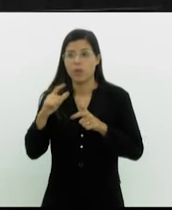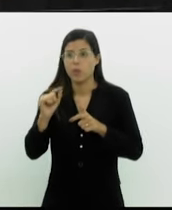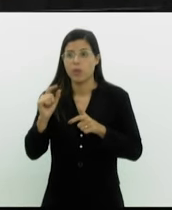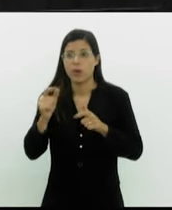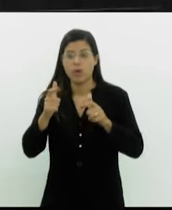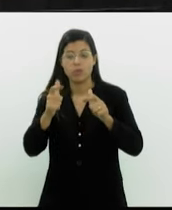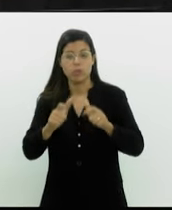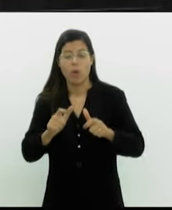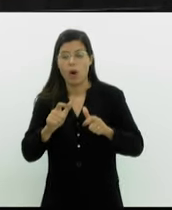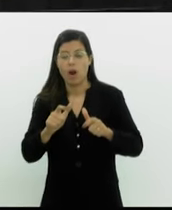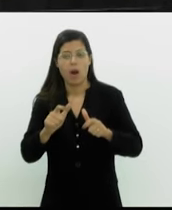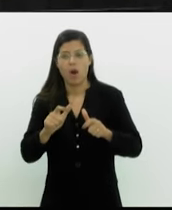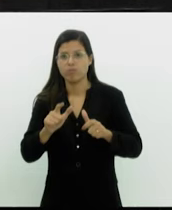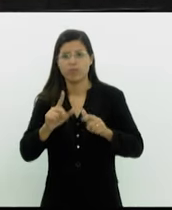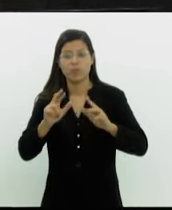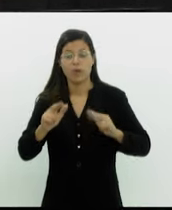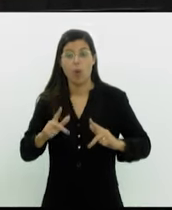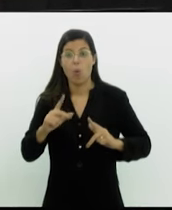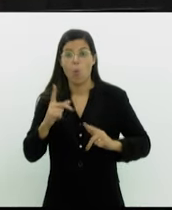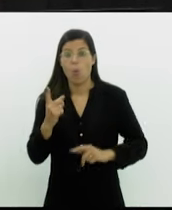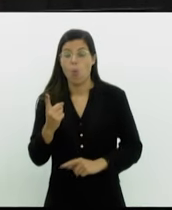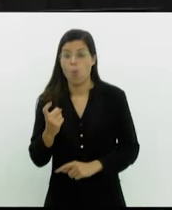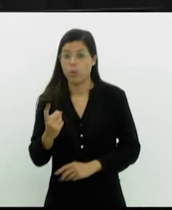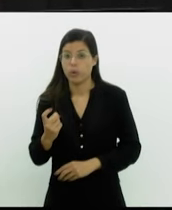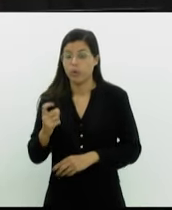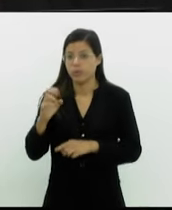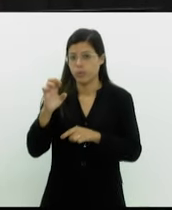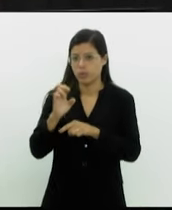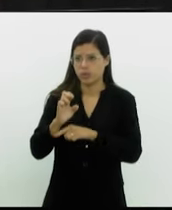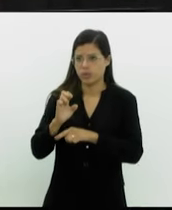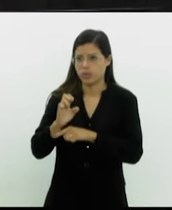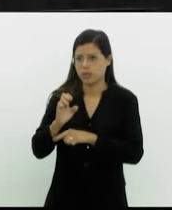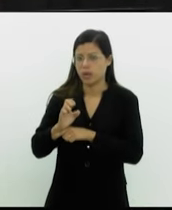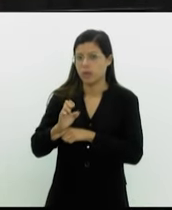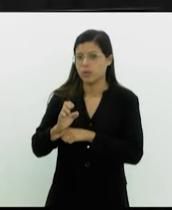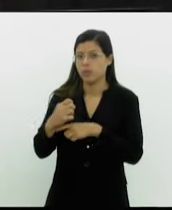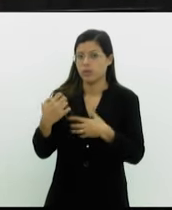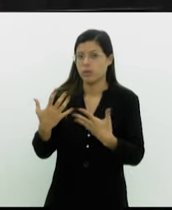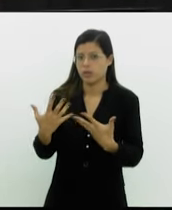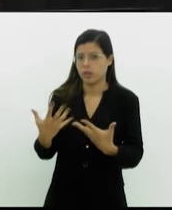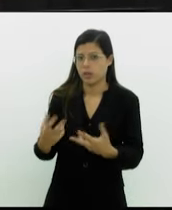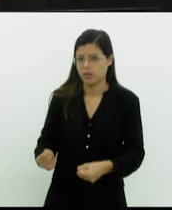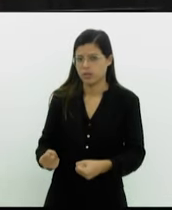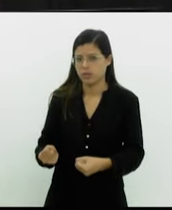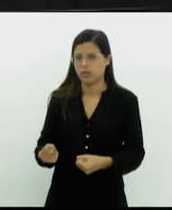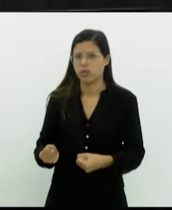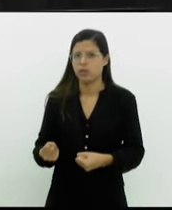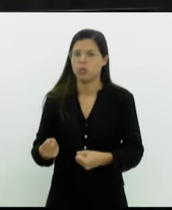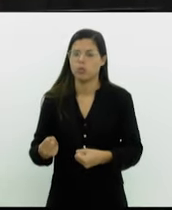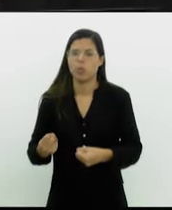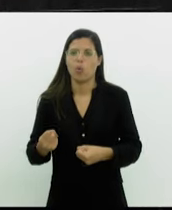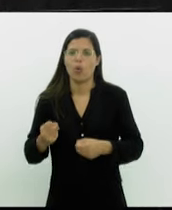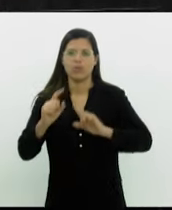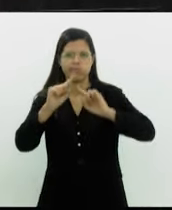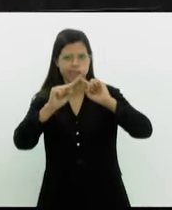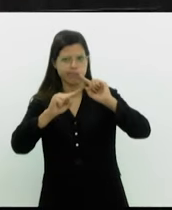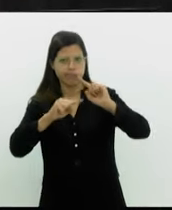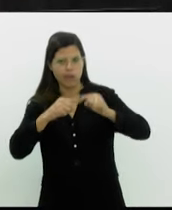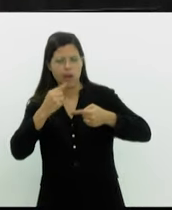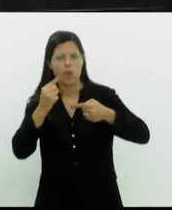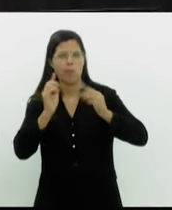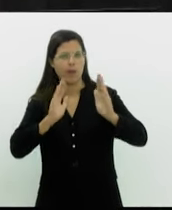único estado, sob coação, que aderiu ao regime de recuperação fiscal lá